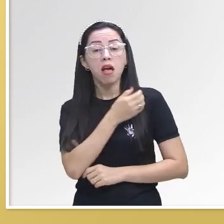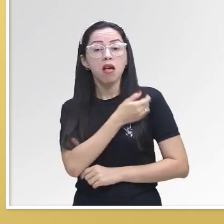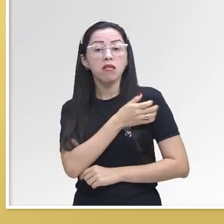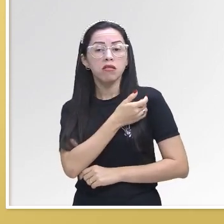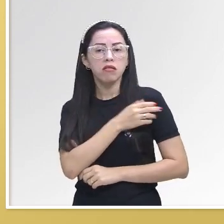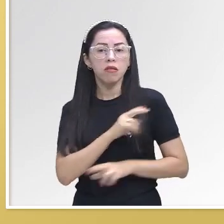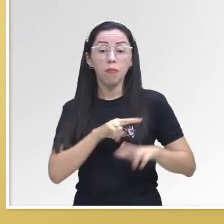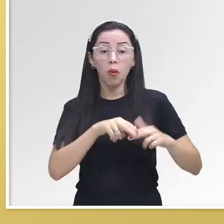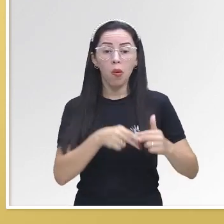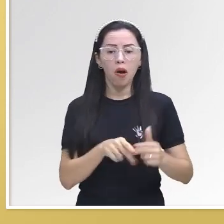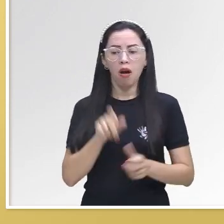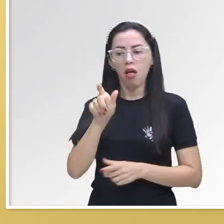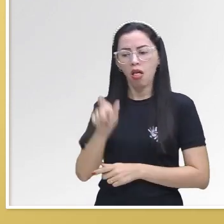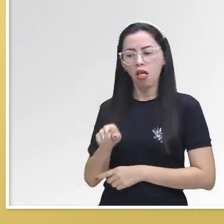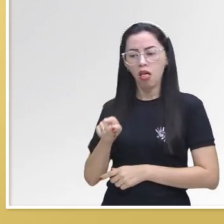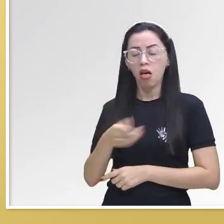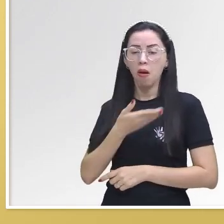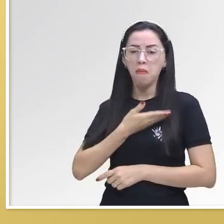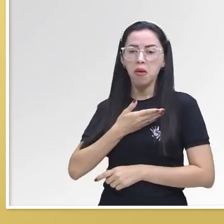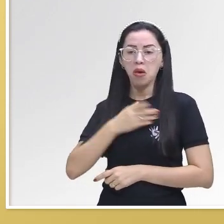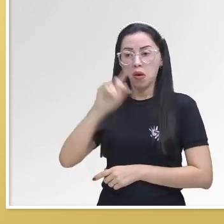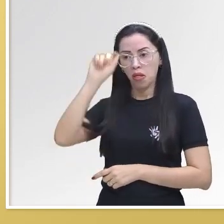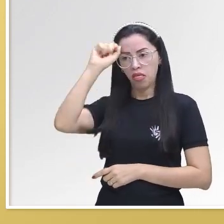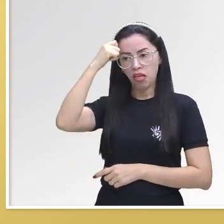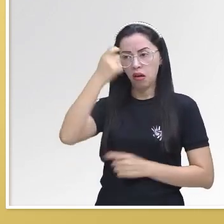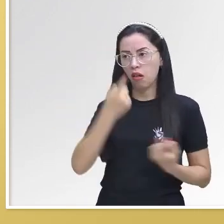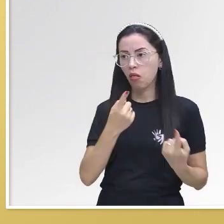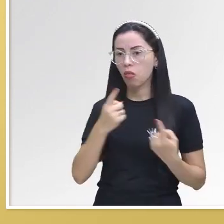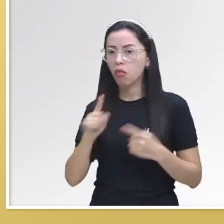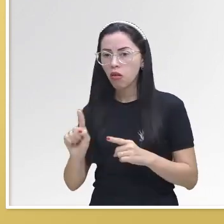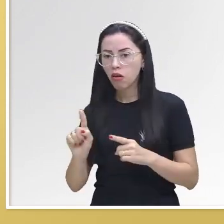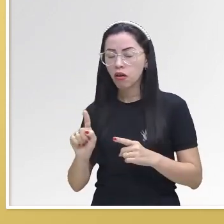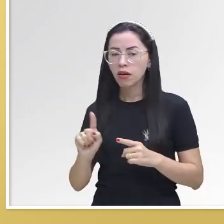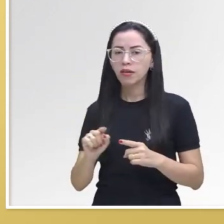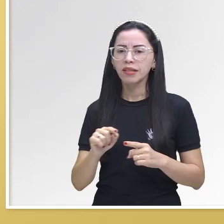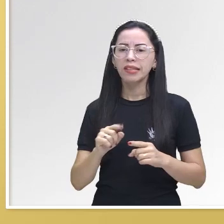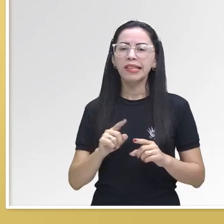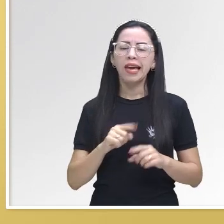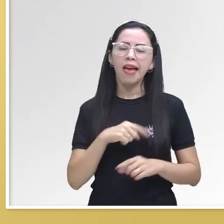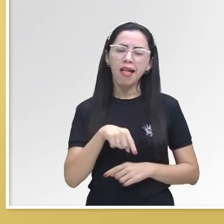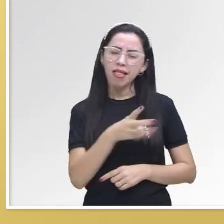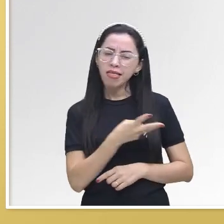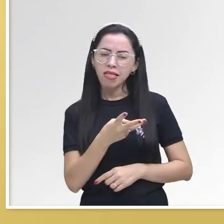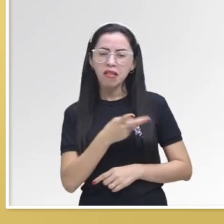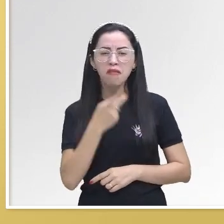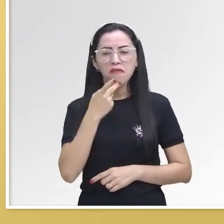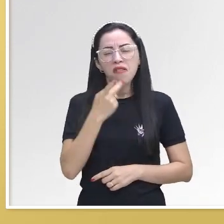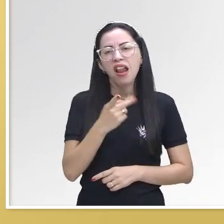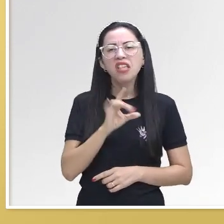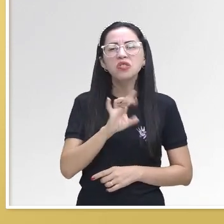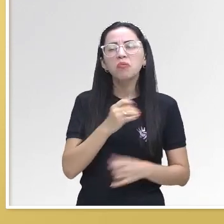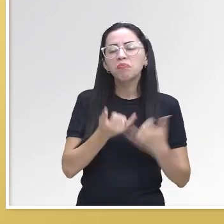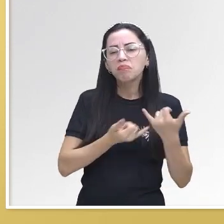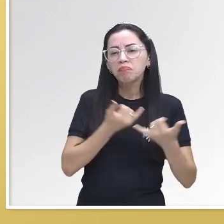da equipe. Eles afirmam que era apenas uma brincadeira.